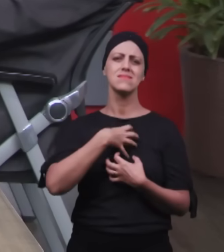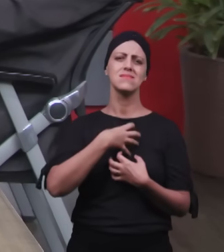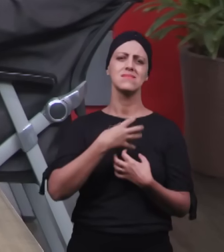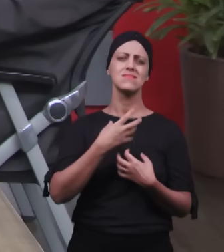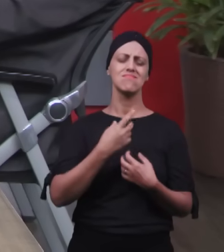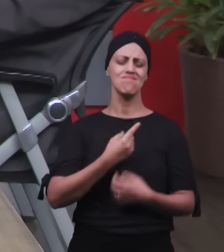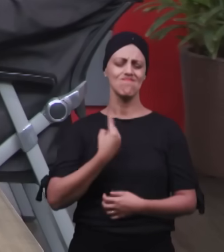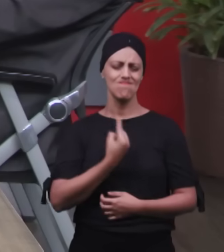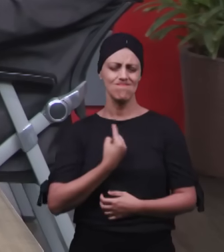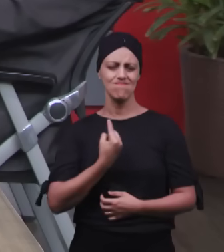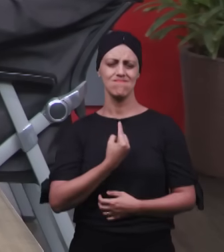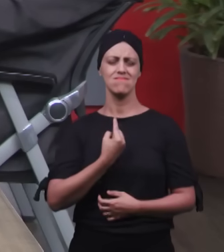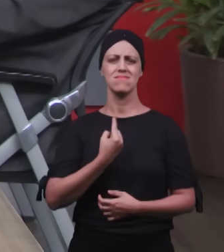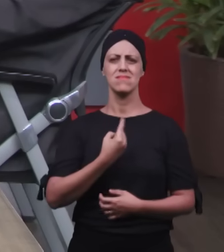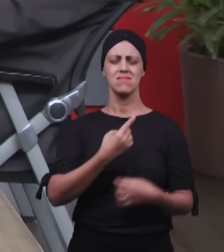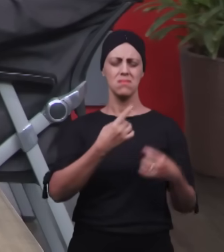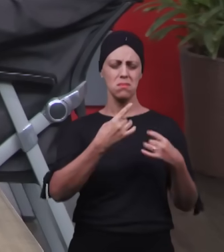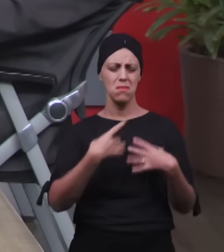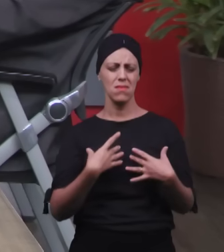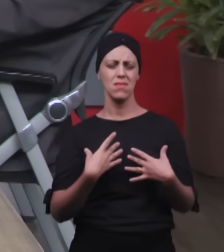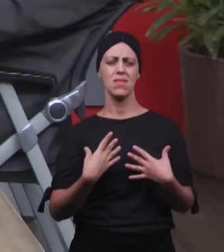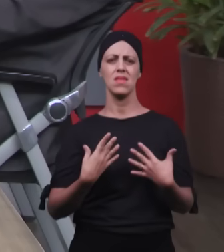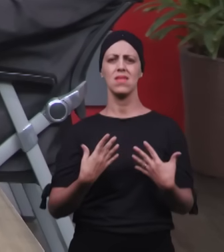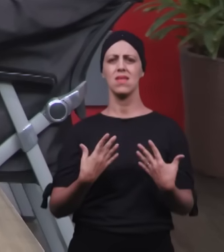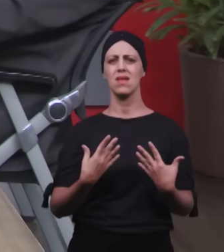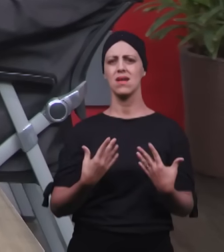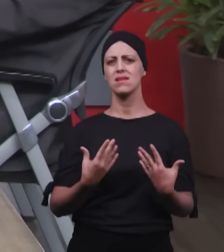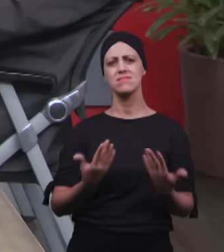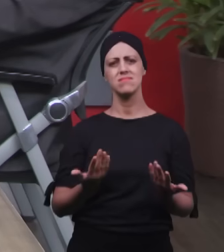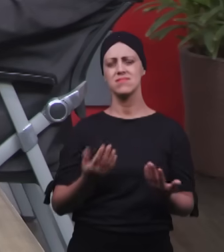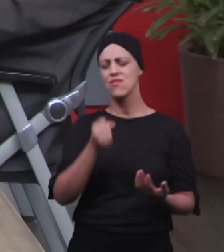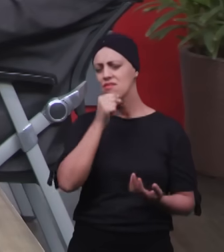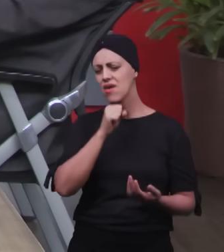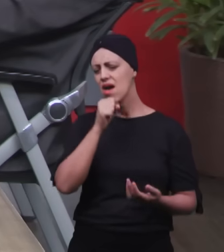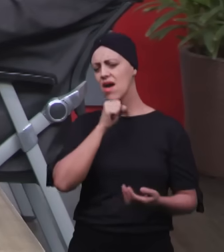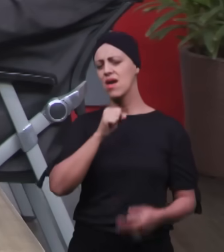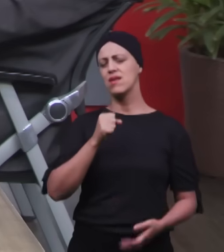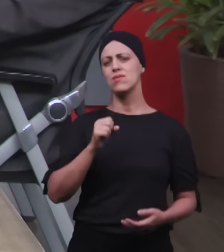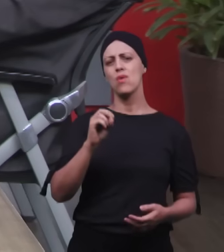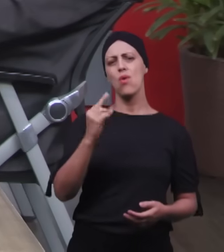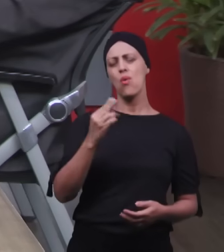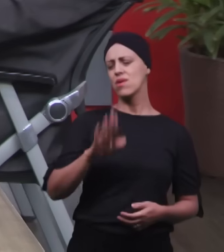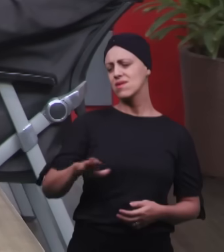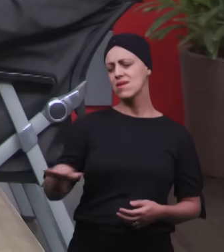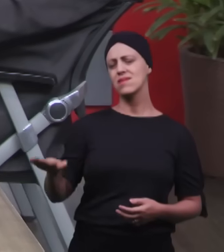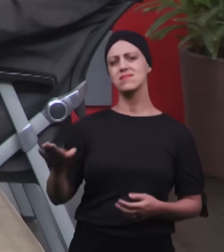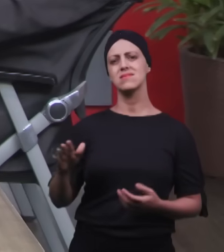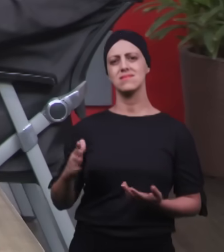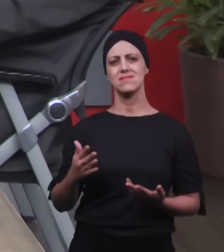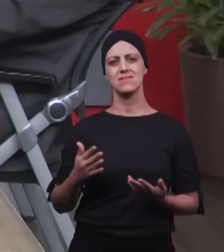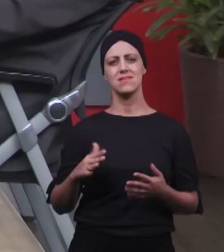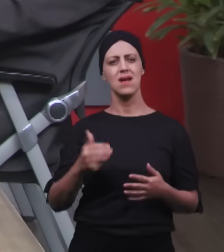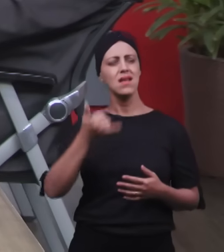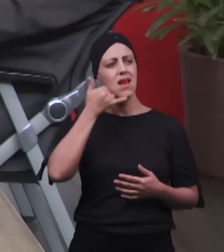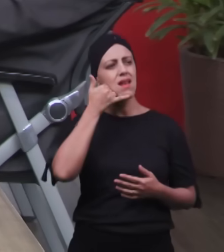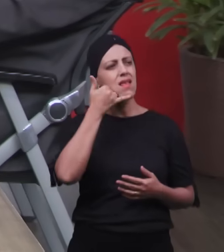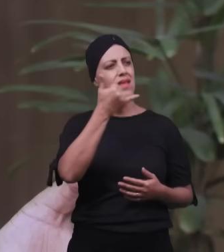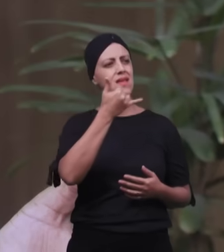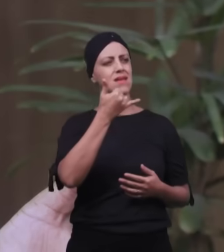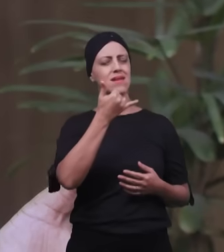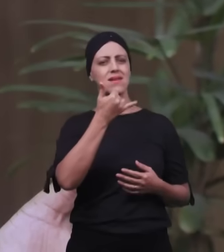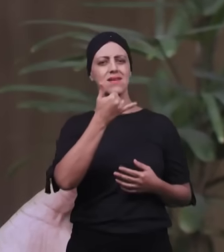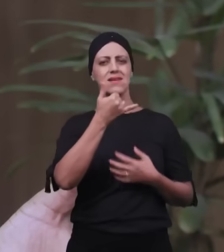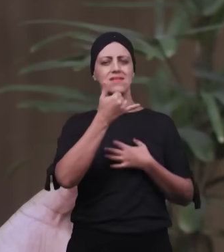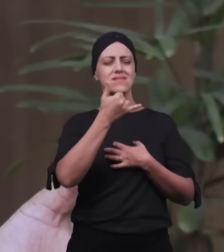conotação é uma solidão é um abandono é uma criança é um idoso então quando ela liga